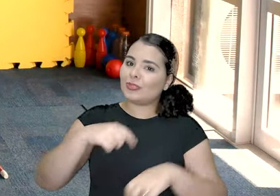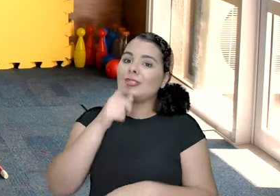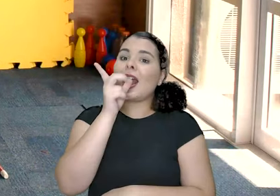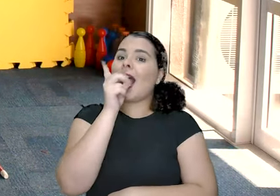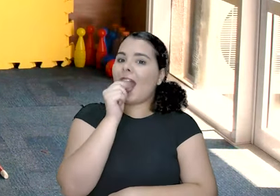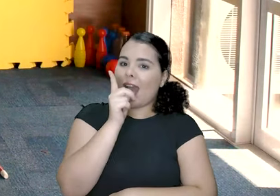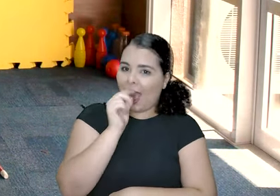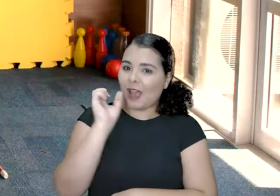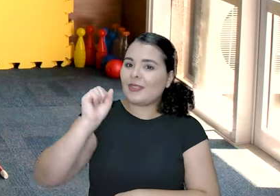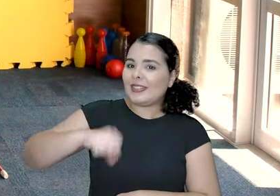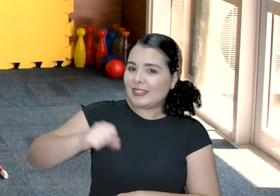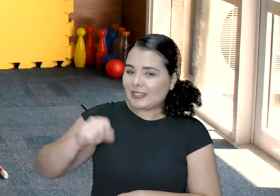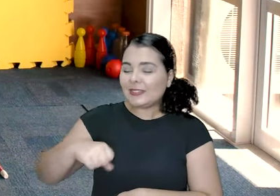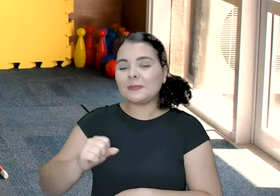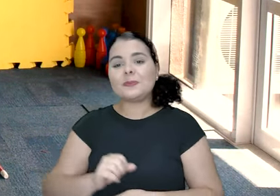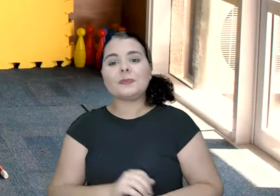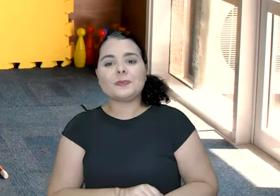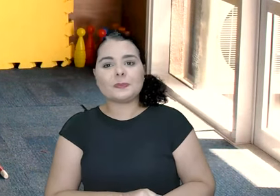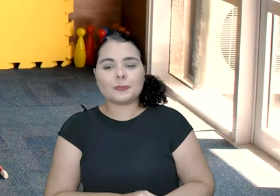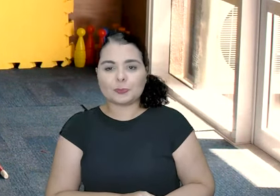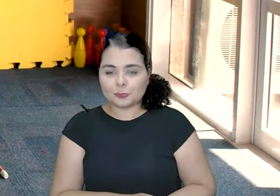a sua água.